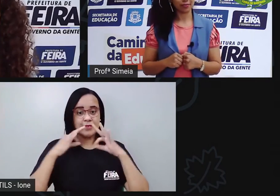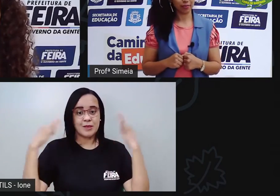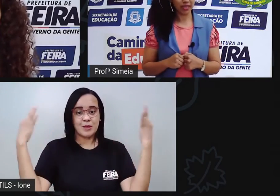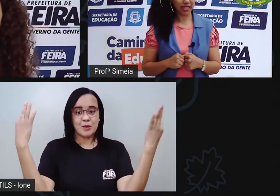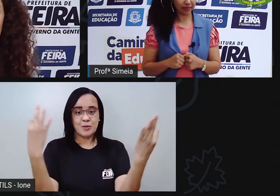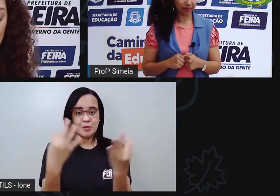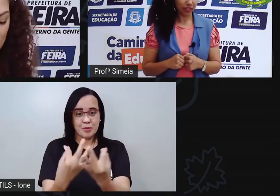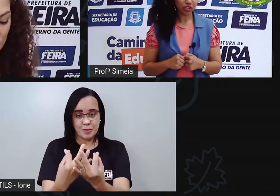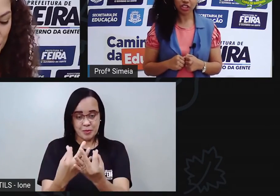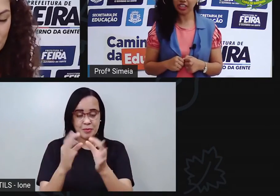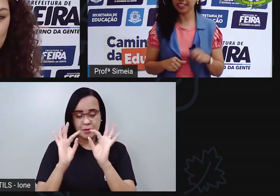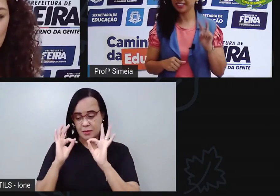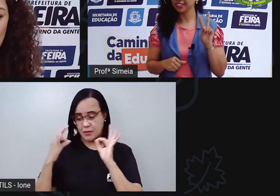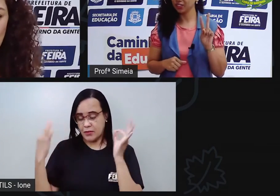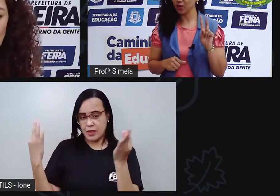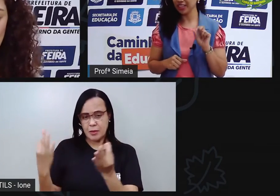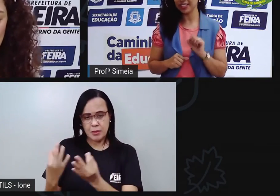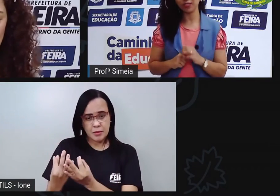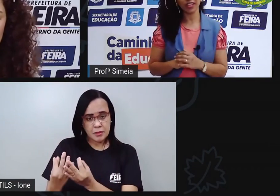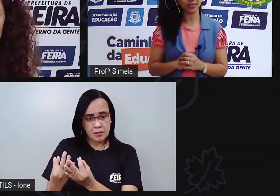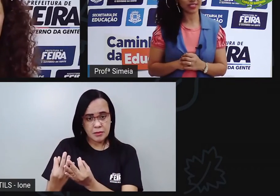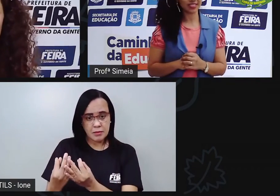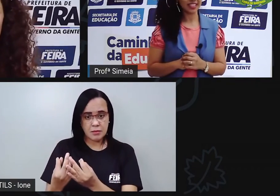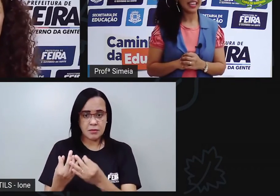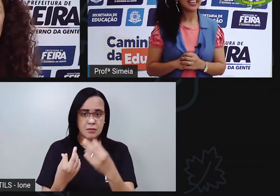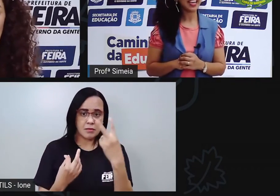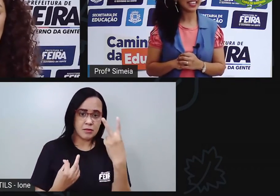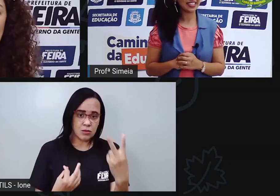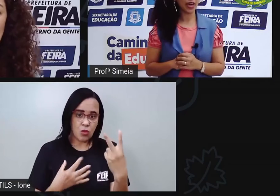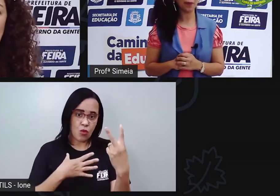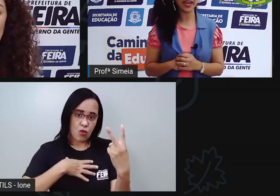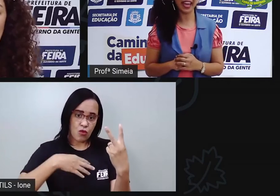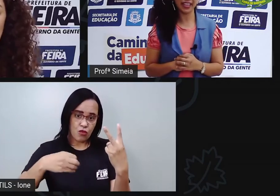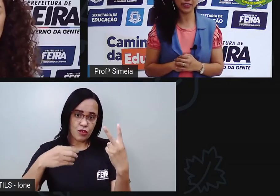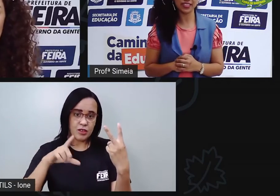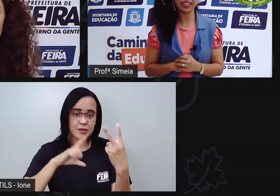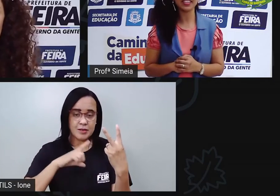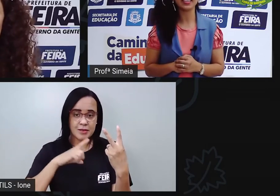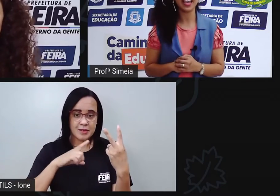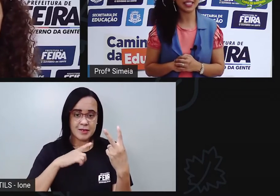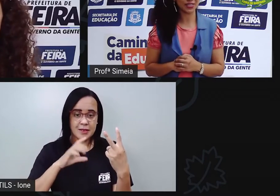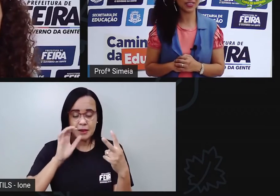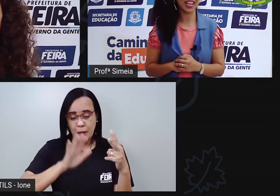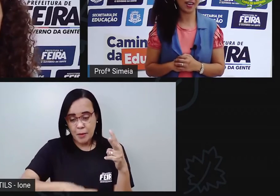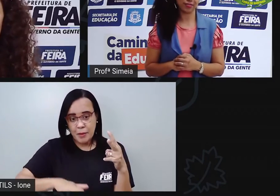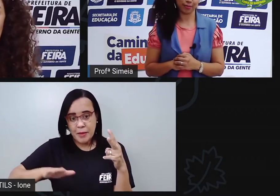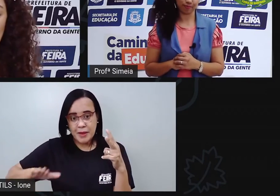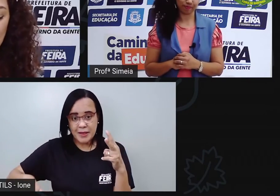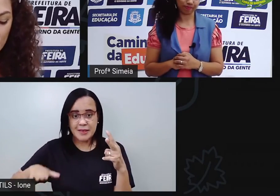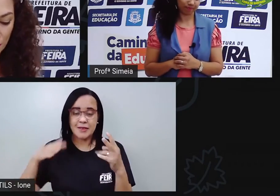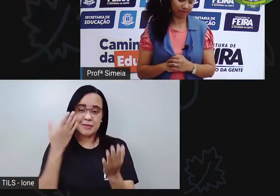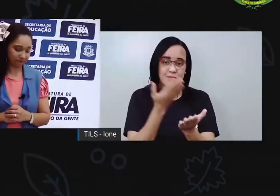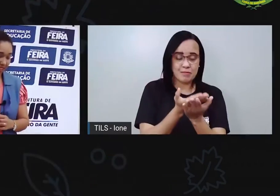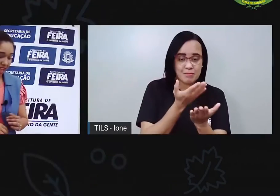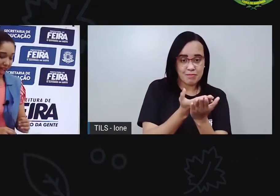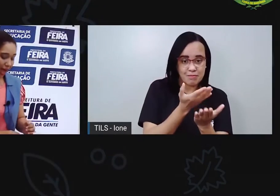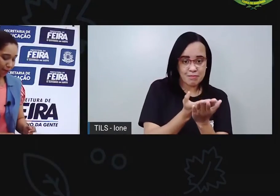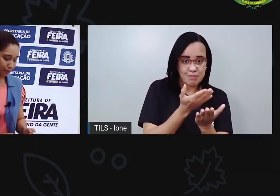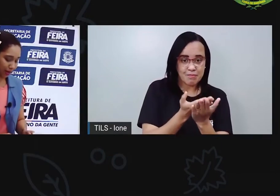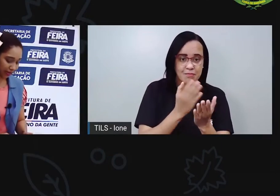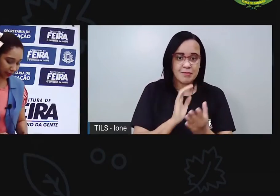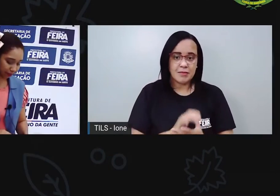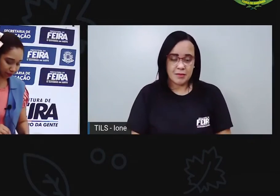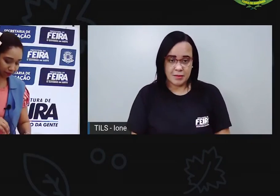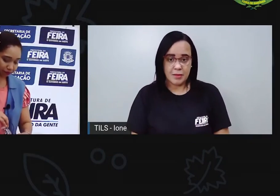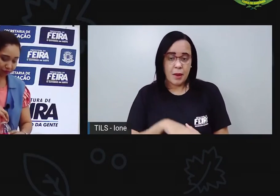essa família tinha dois filhos eles eram pequenos e estudava e a